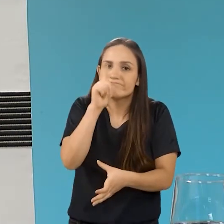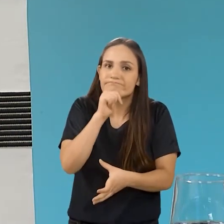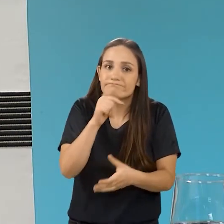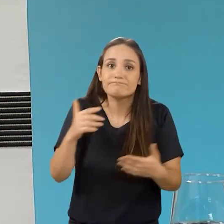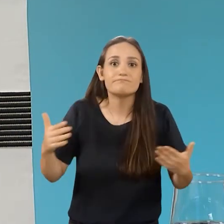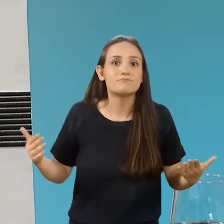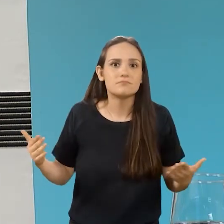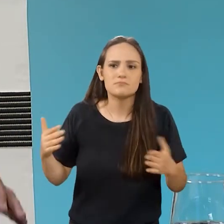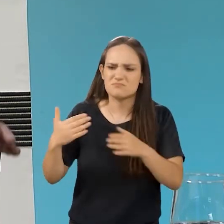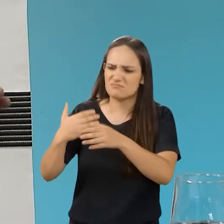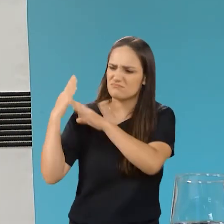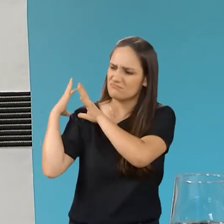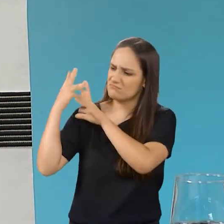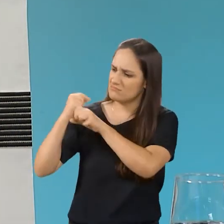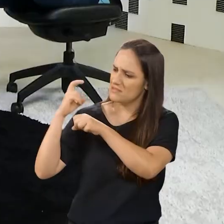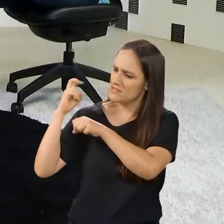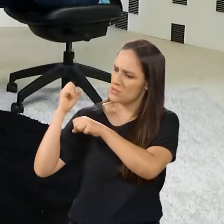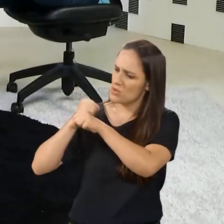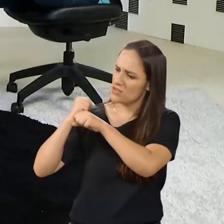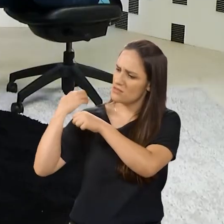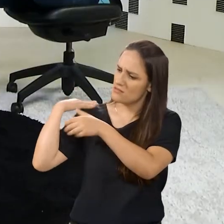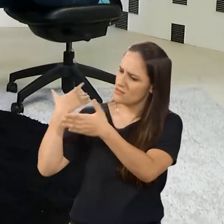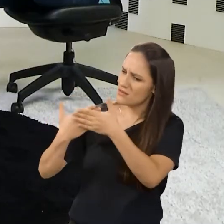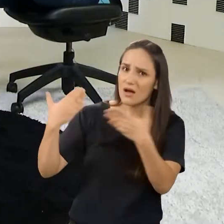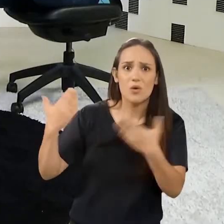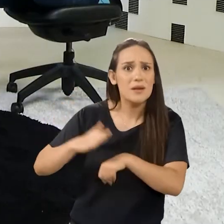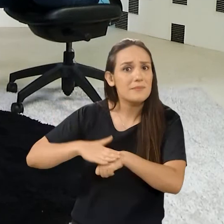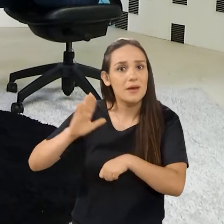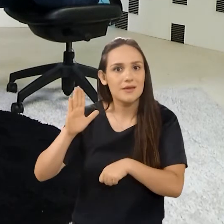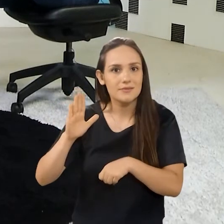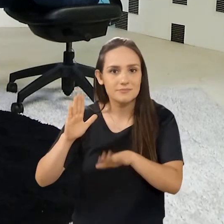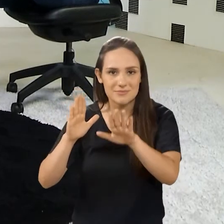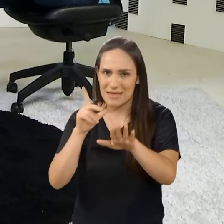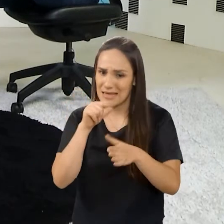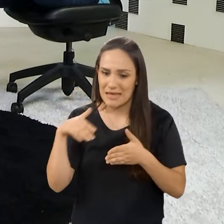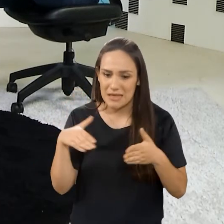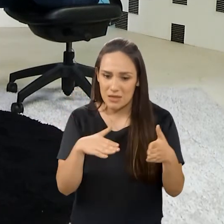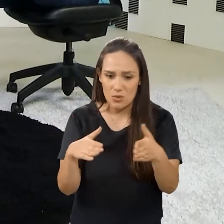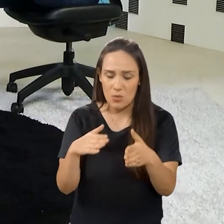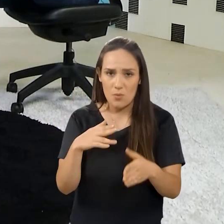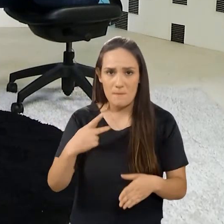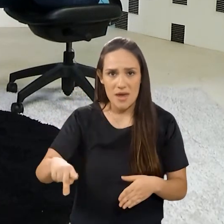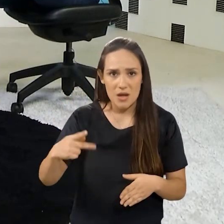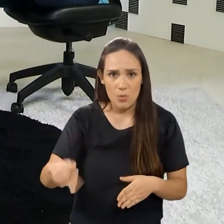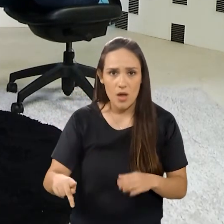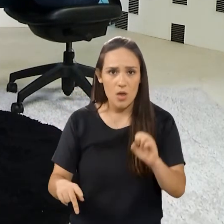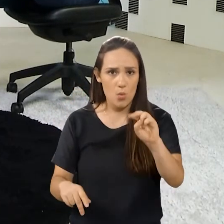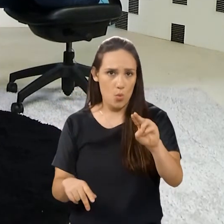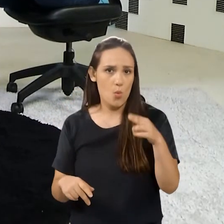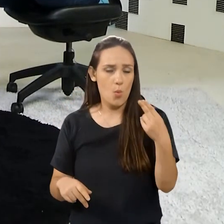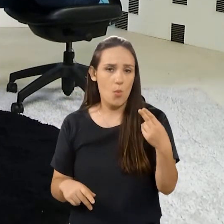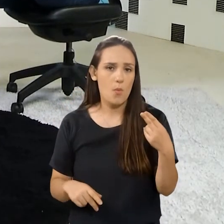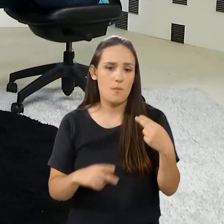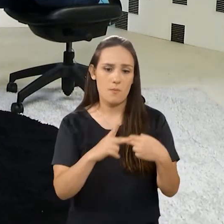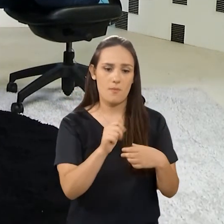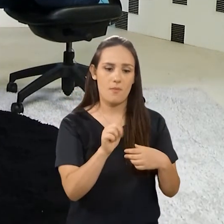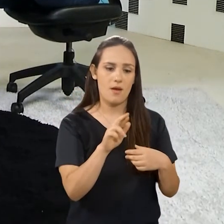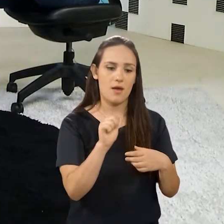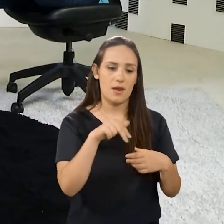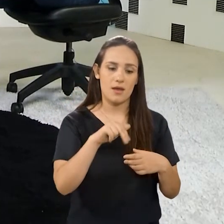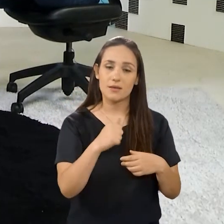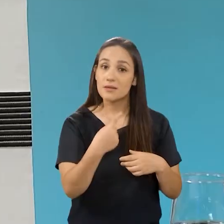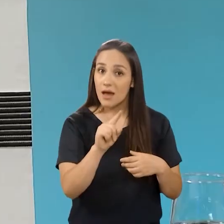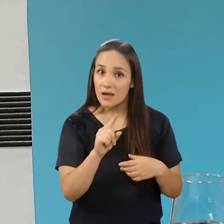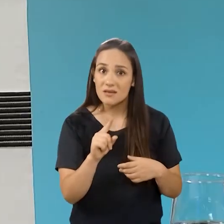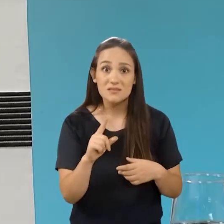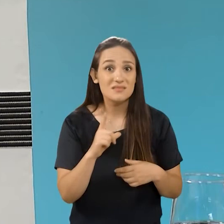você verifica as margens, principalmente do Rio Paraguai e de seus afluentes, uma grande camada de vegetação seca.